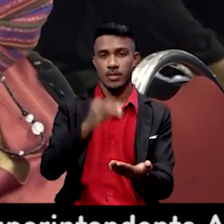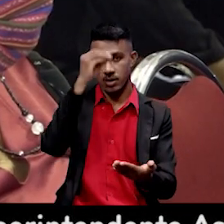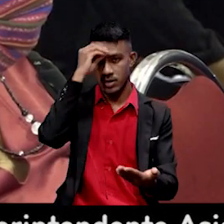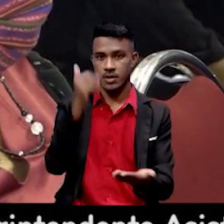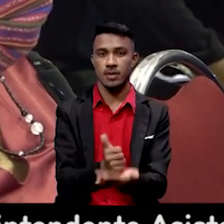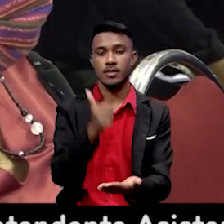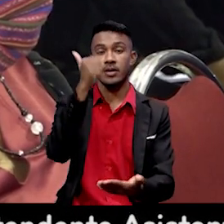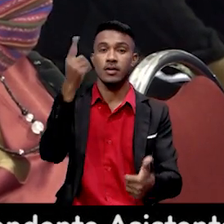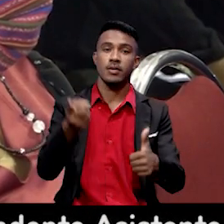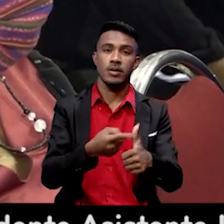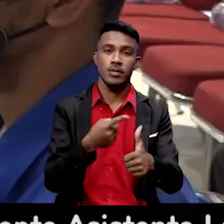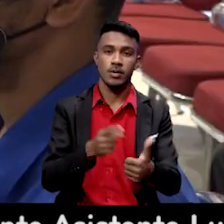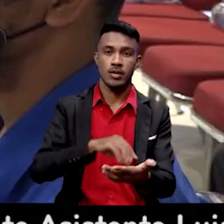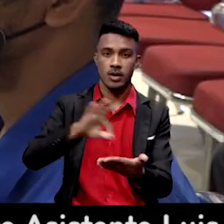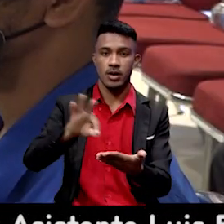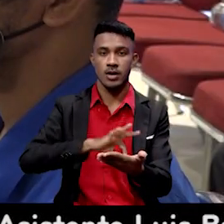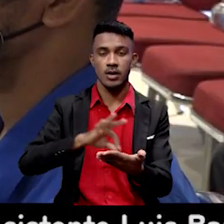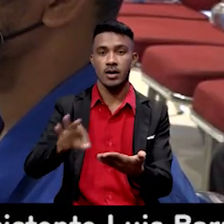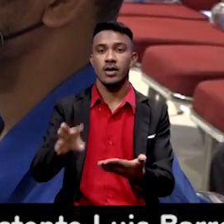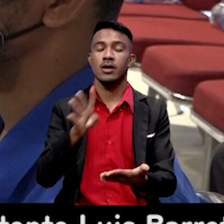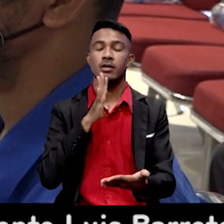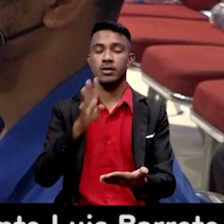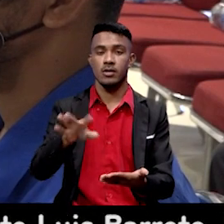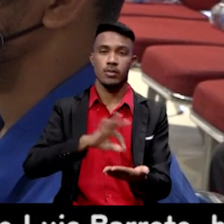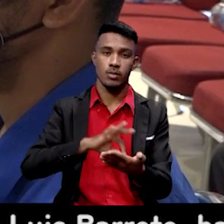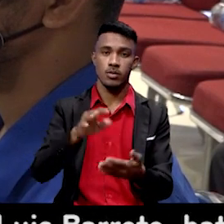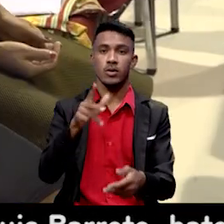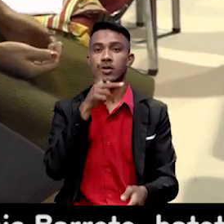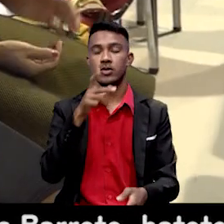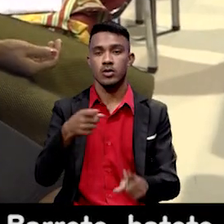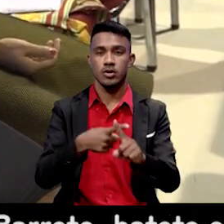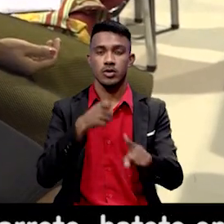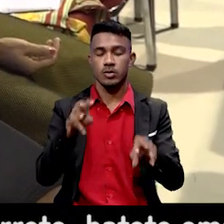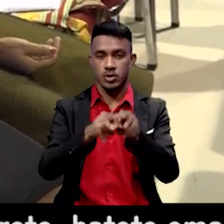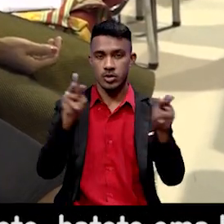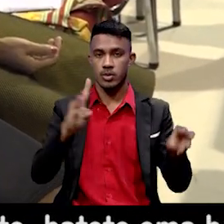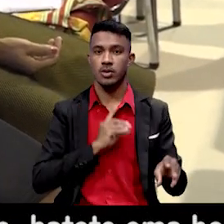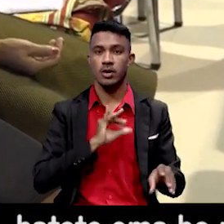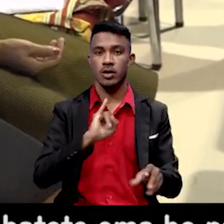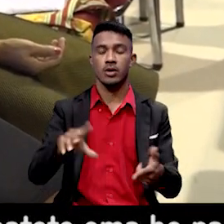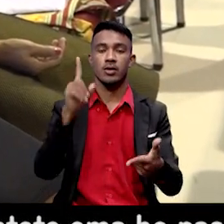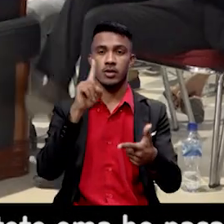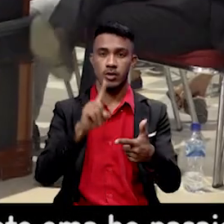nain dahuluk ba kompetisaun hakerek tes tu holian portugues husi munisipiu Dili, manang nain darua kusi munisipiu